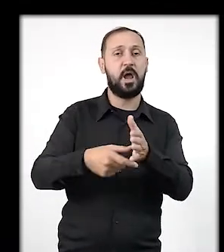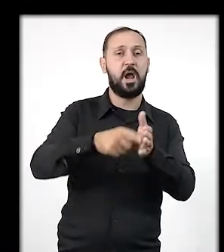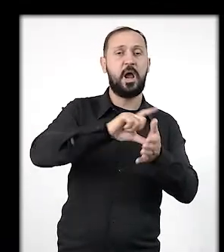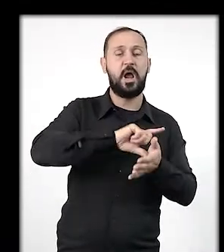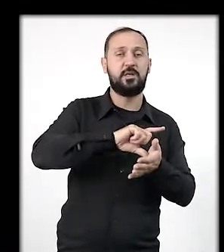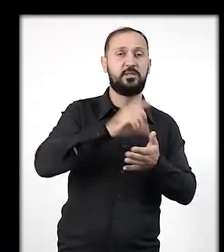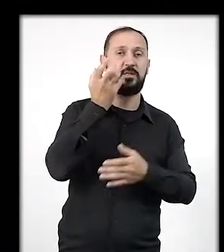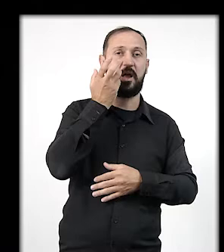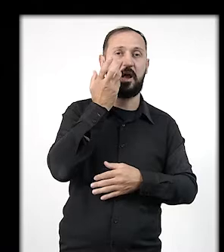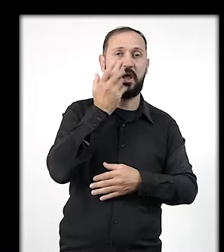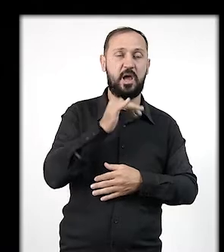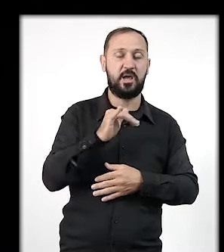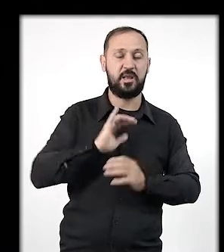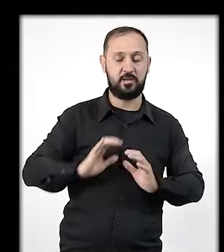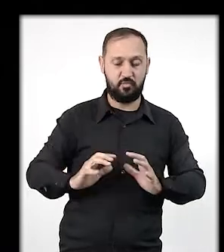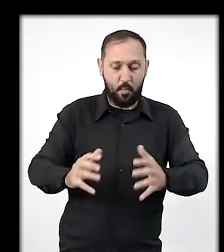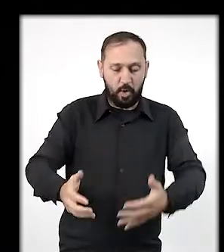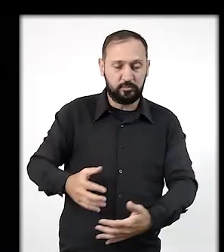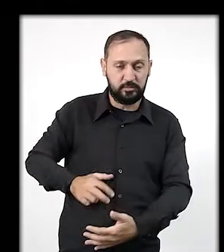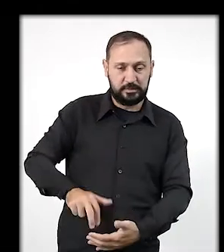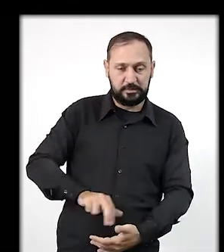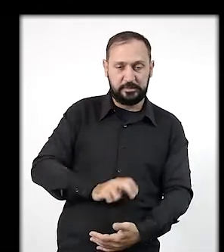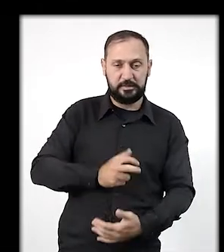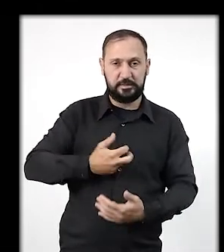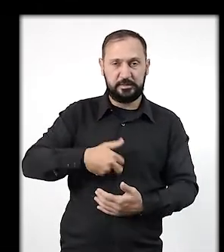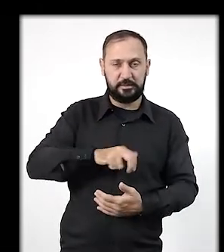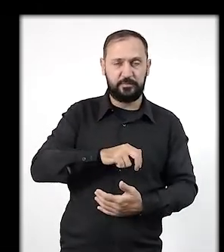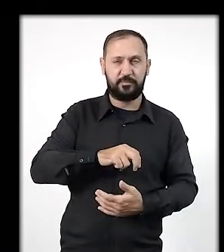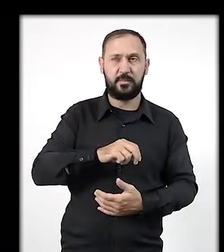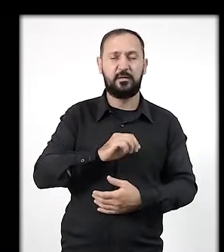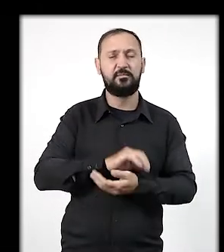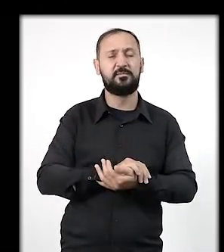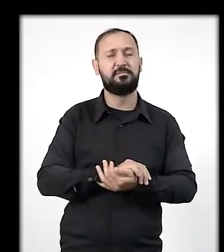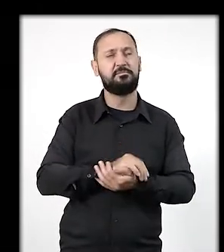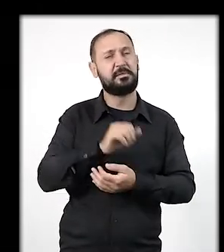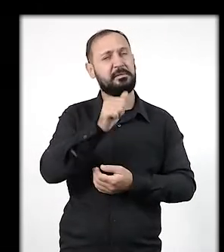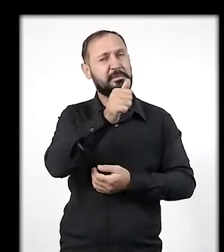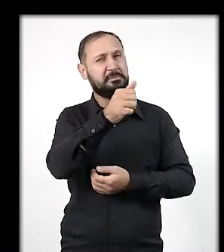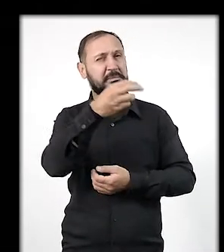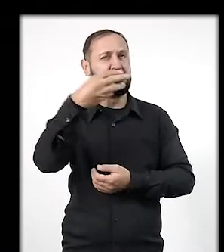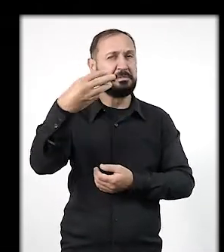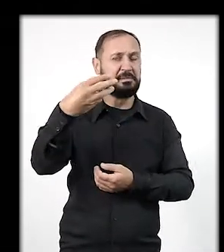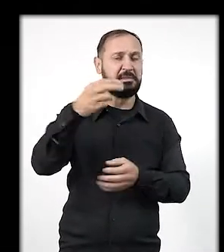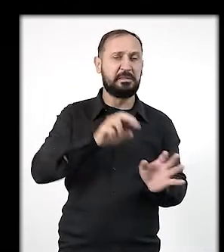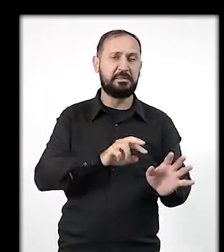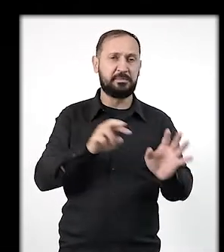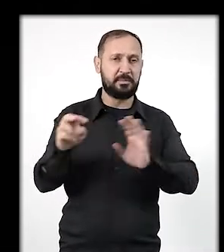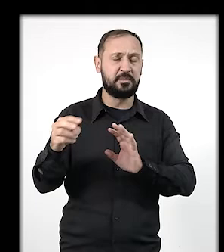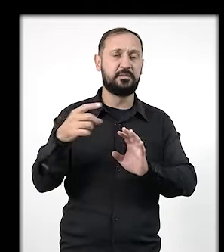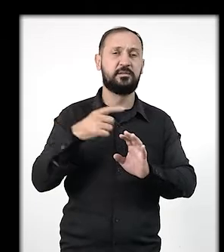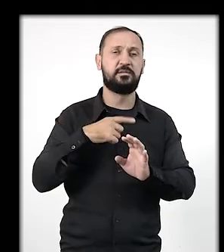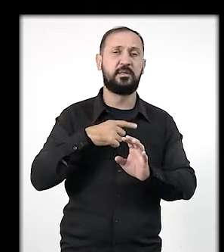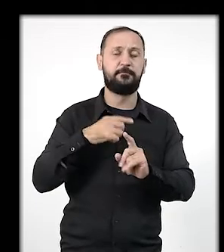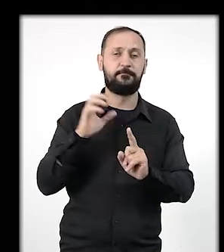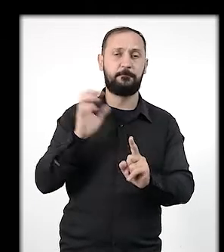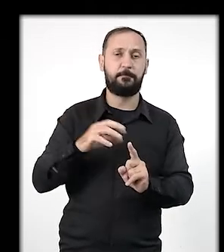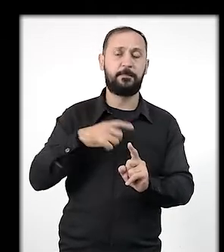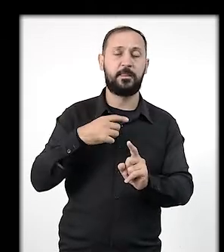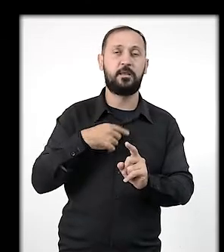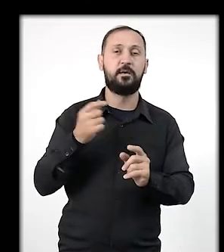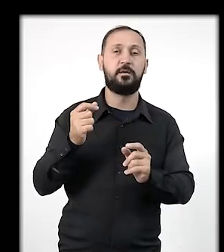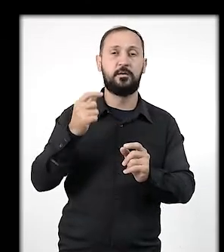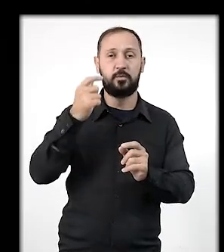período pré-natal. Então, enquanto você está no período de gestação, na 13ª, 14ª semana, você passa por um processo